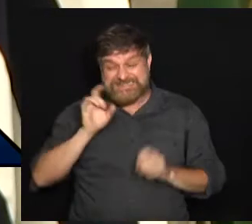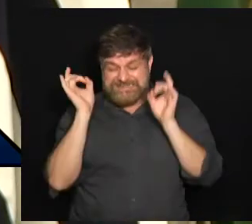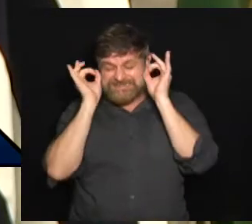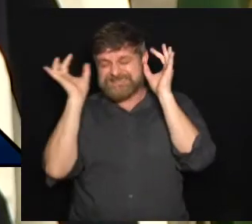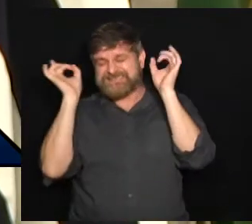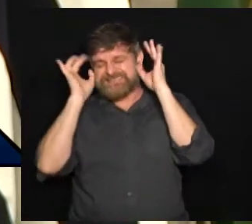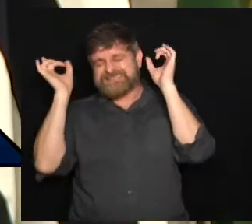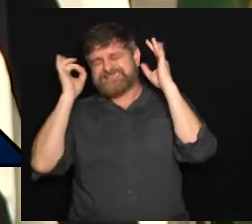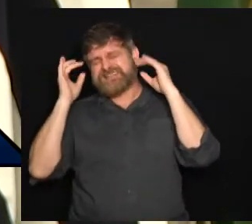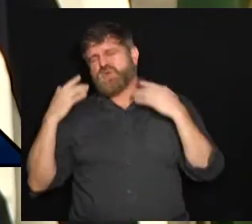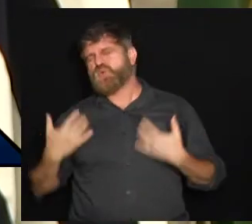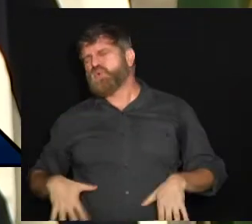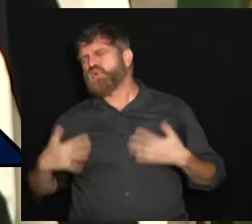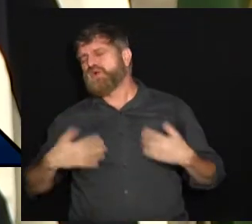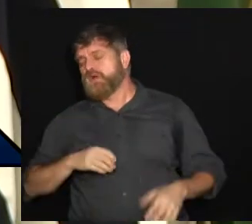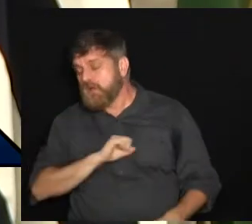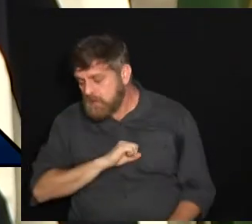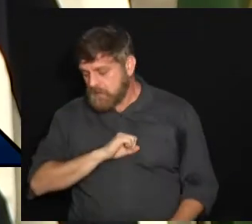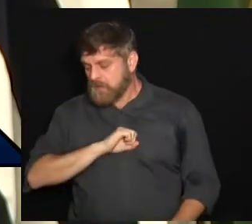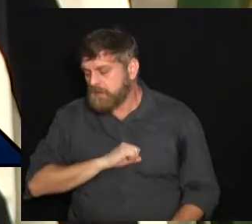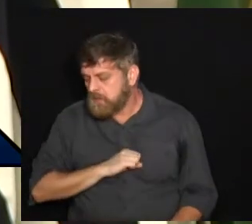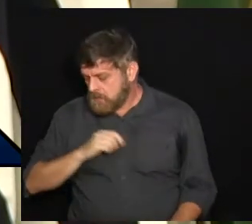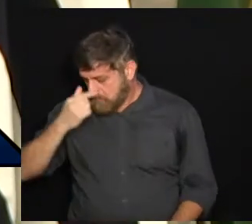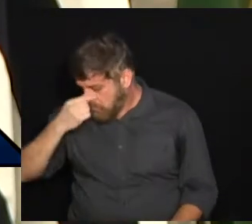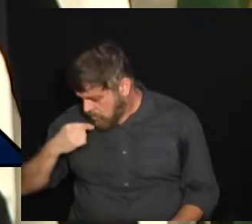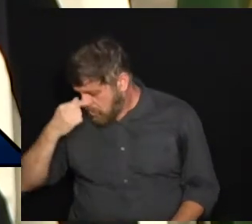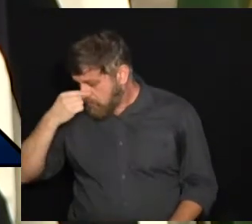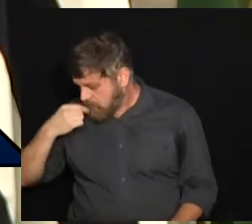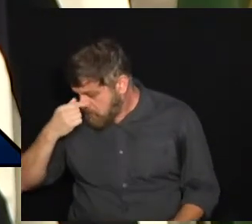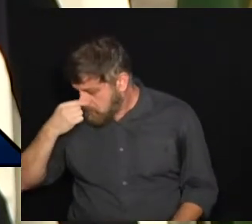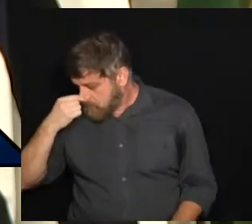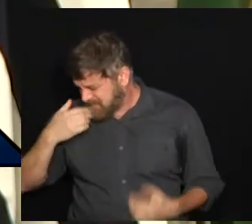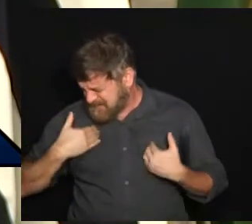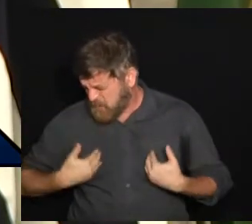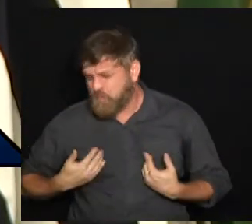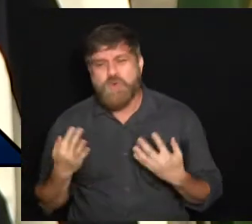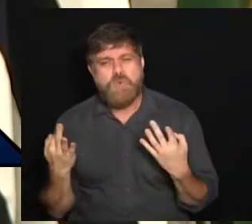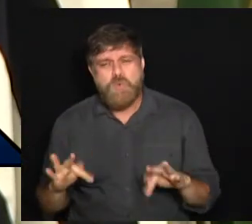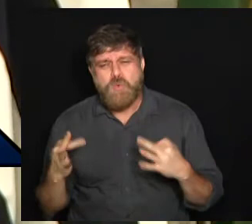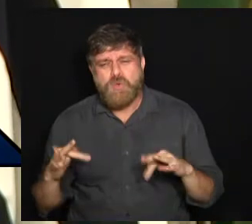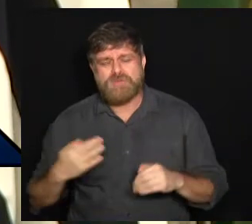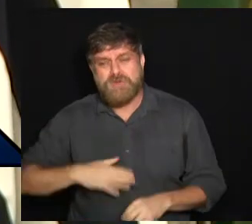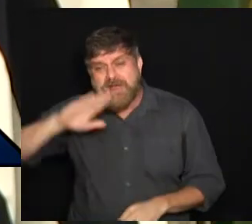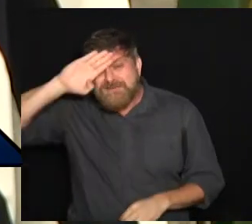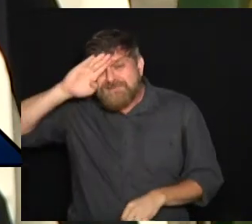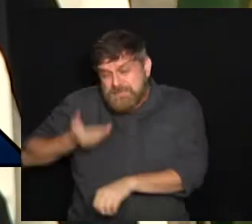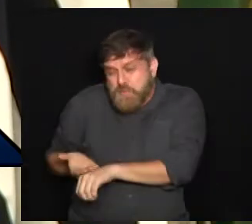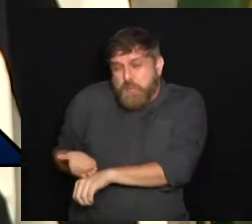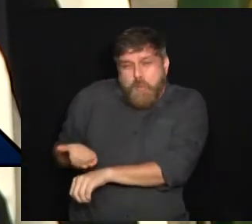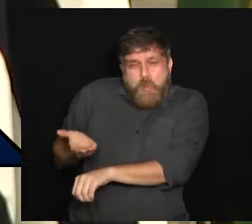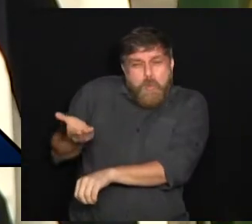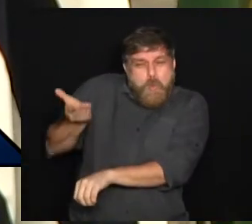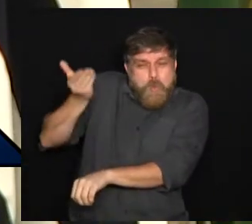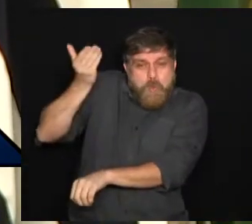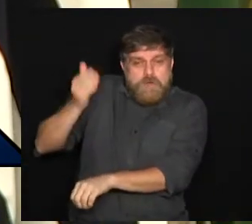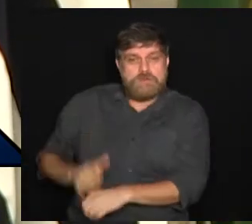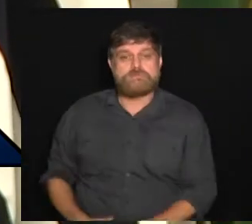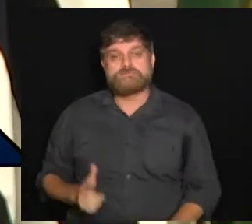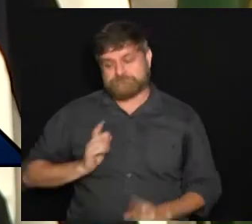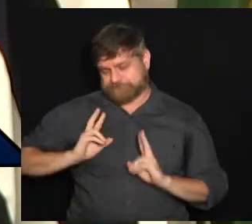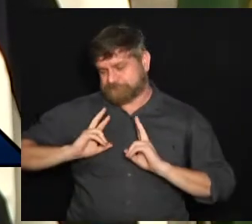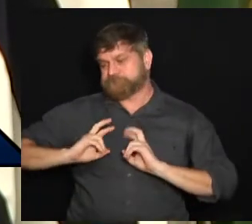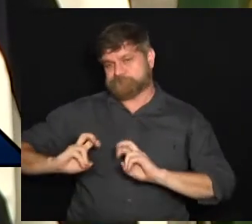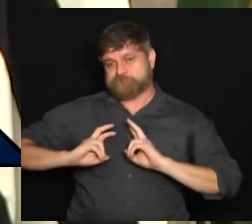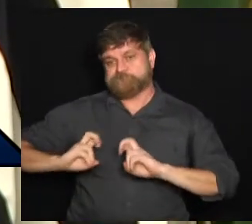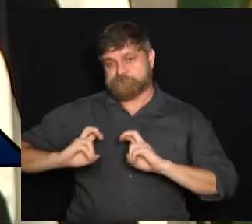muito intensa, tosse, nariz escorrendo, dor no corpo, febre alta, são